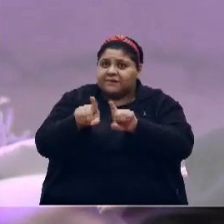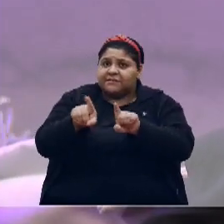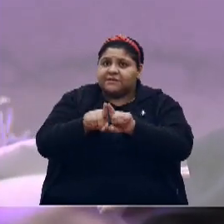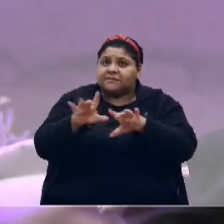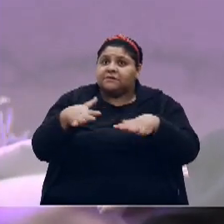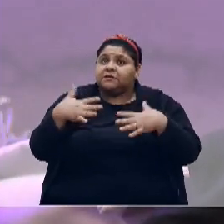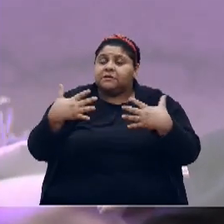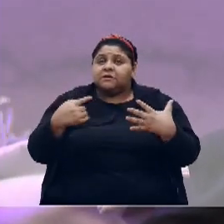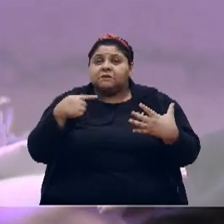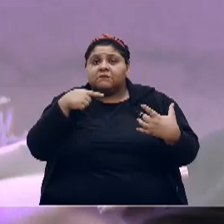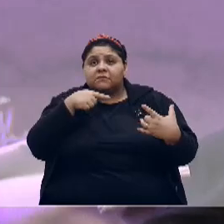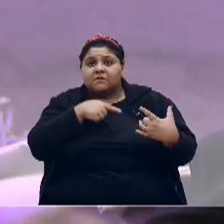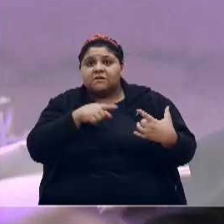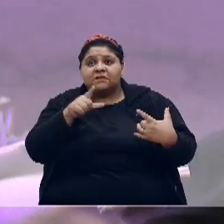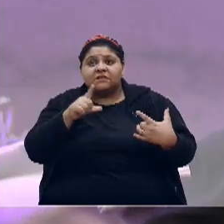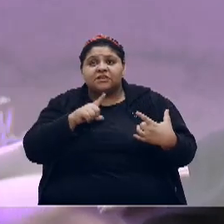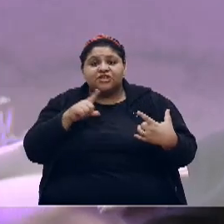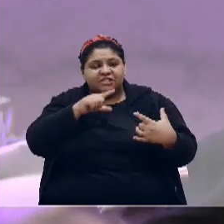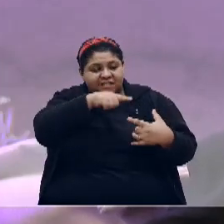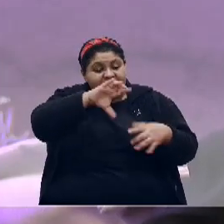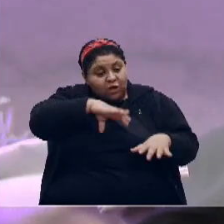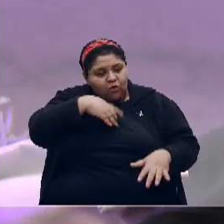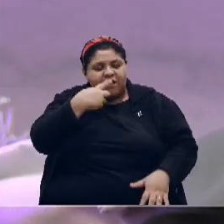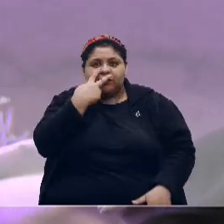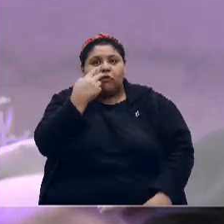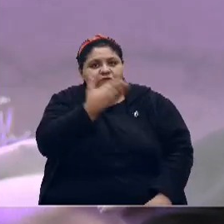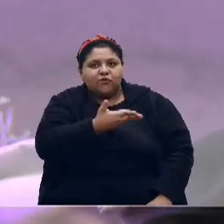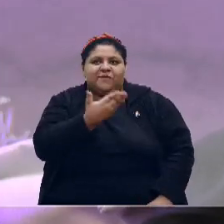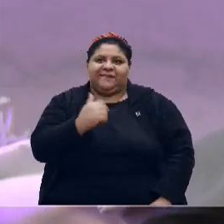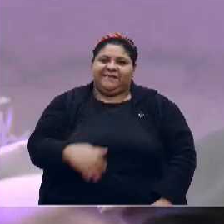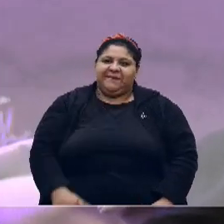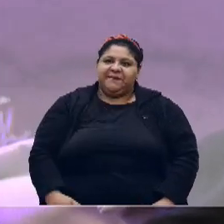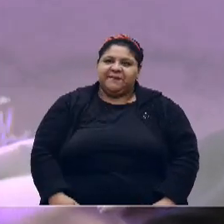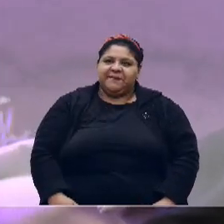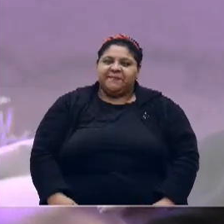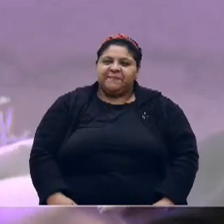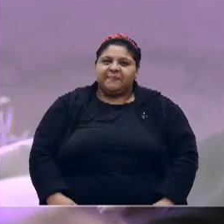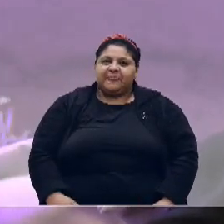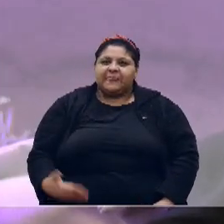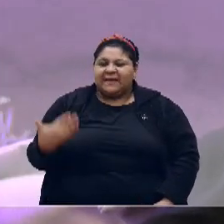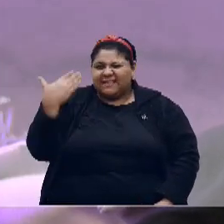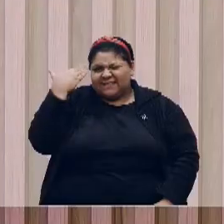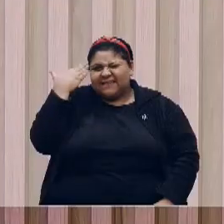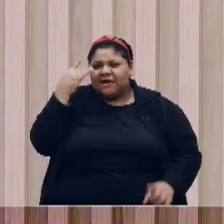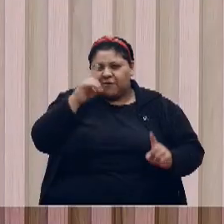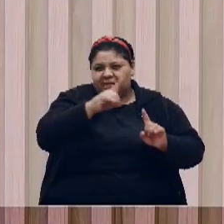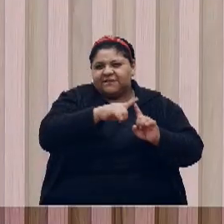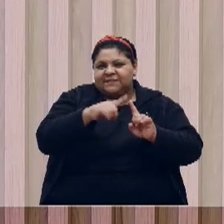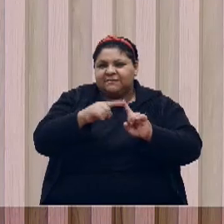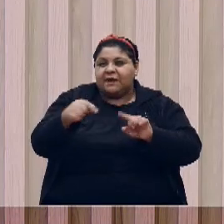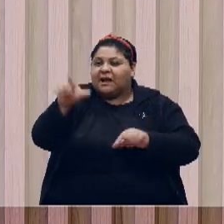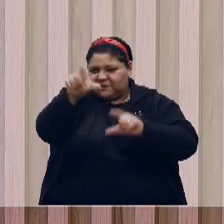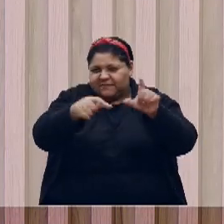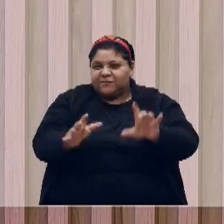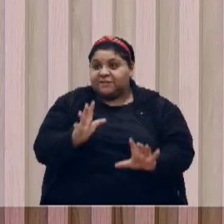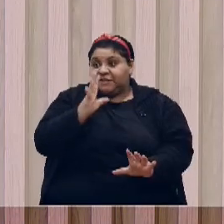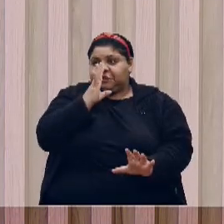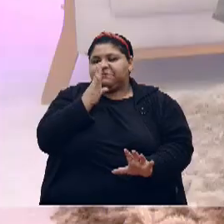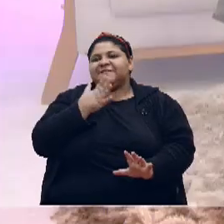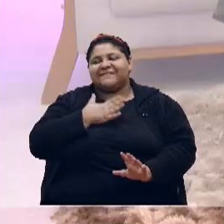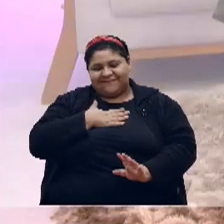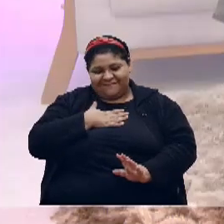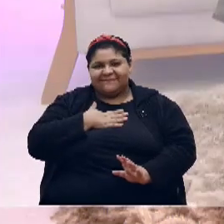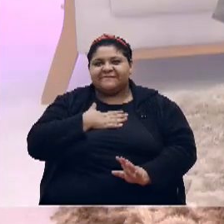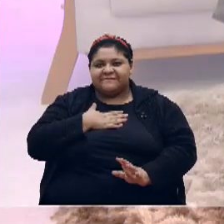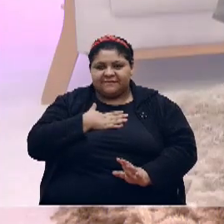assim, eu tinha que ter essa coragem que tu tem, sabe? São esse tipo de admiração, assim, que as